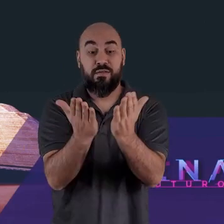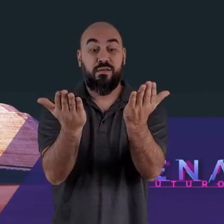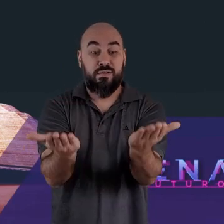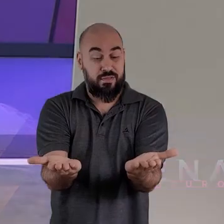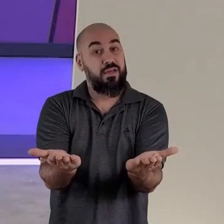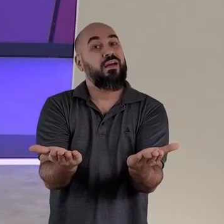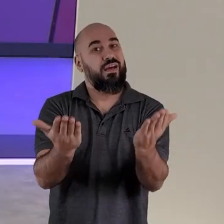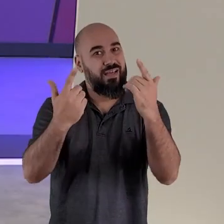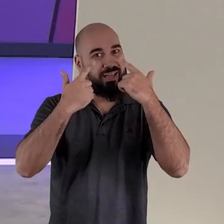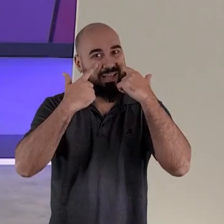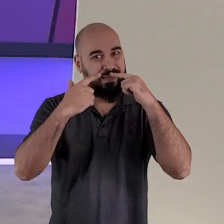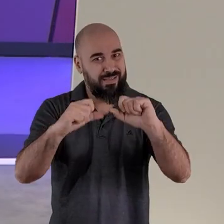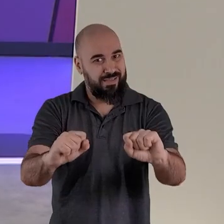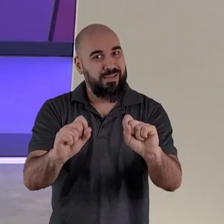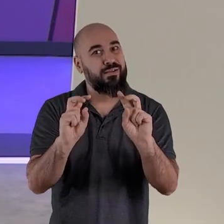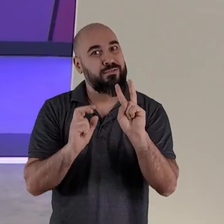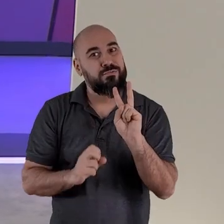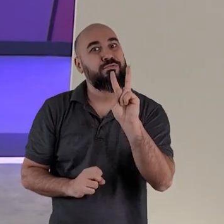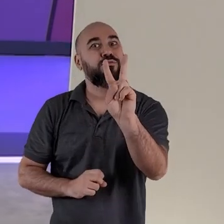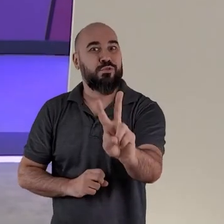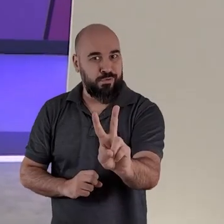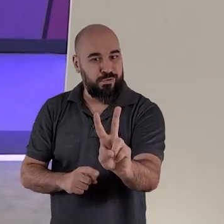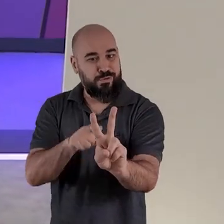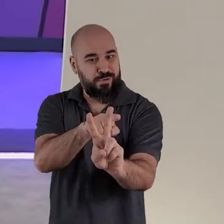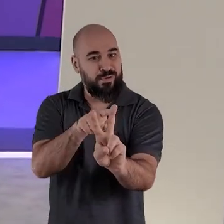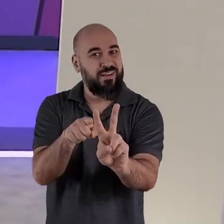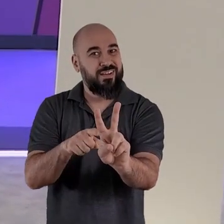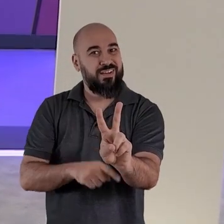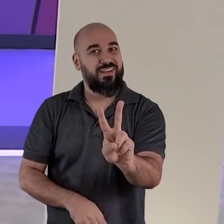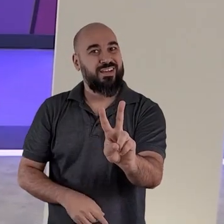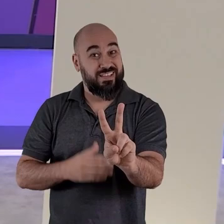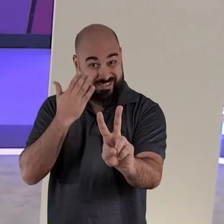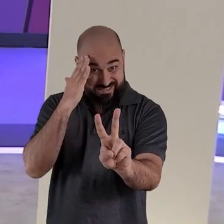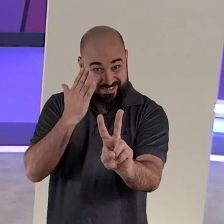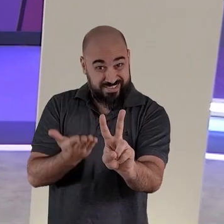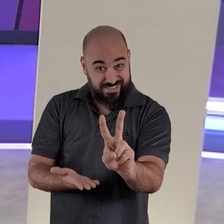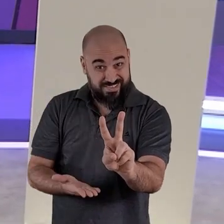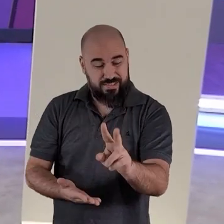testemunhas. Agora, você precisa considerar uma coisa bem séria.